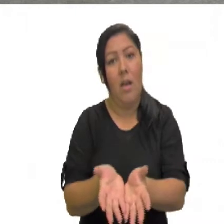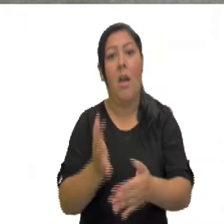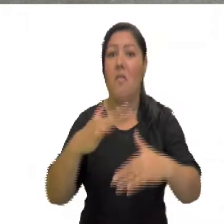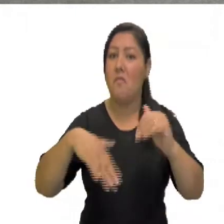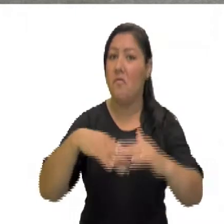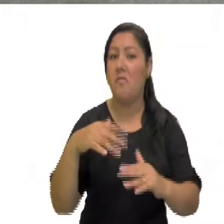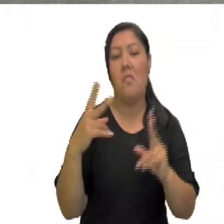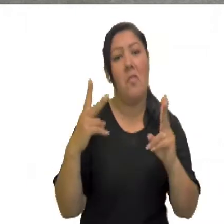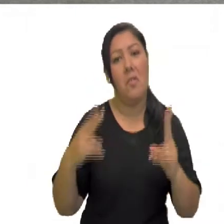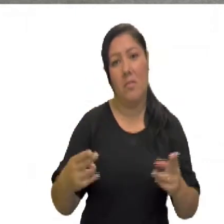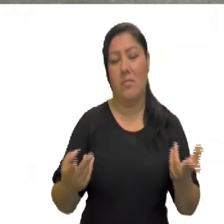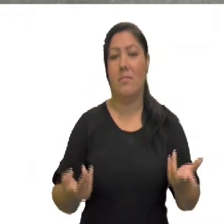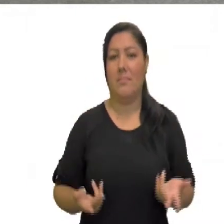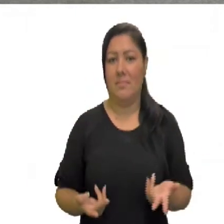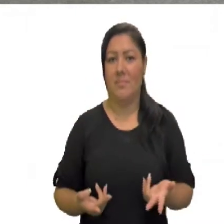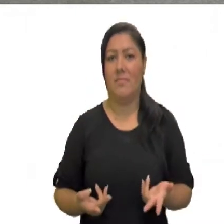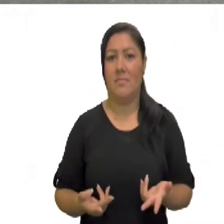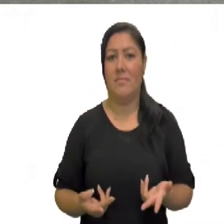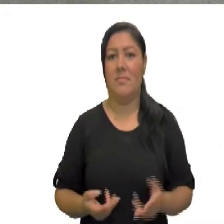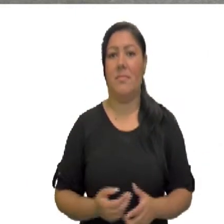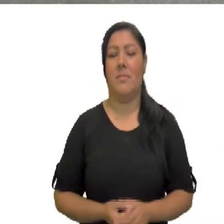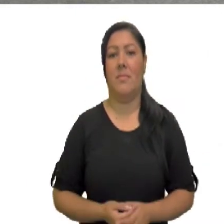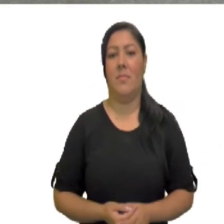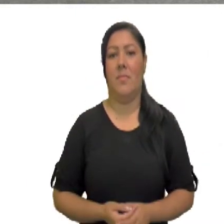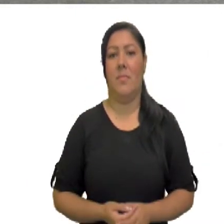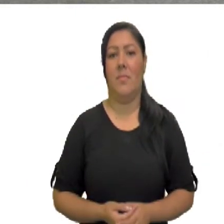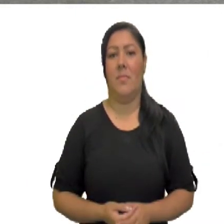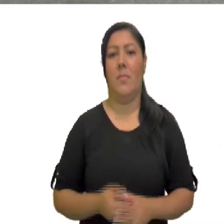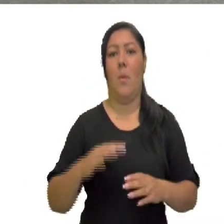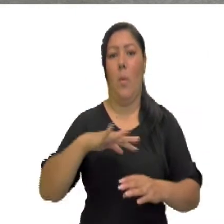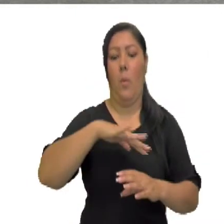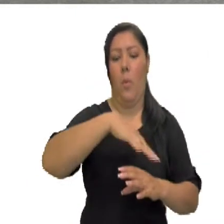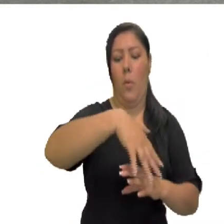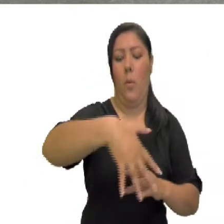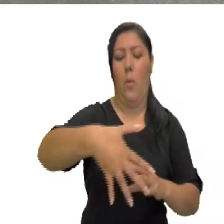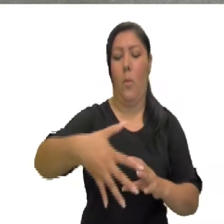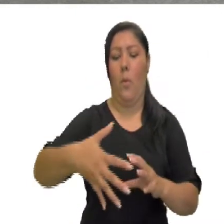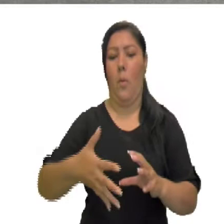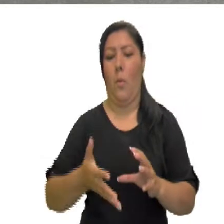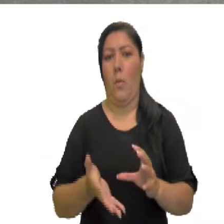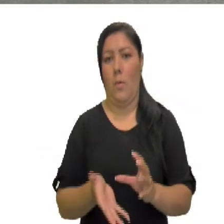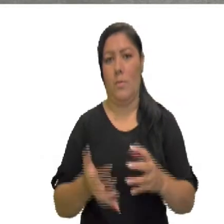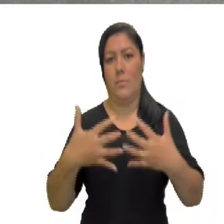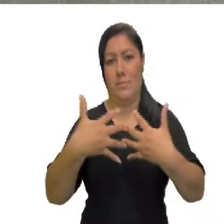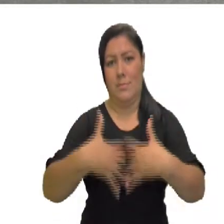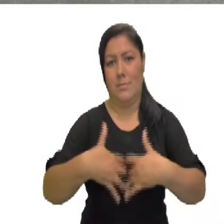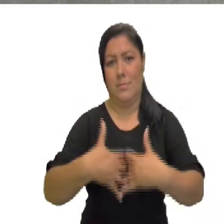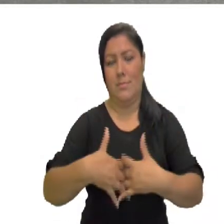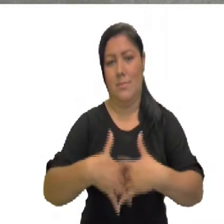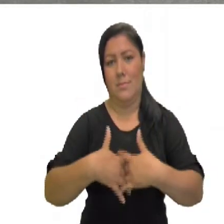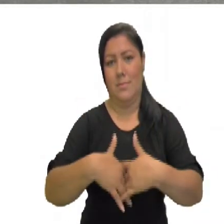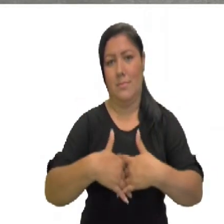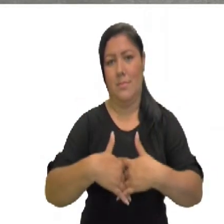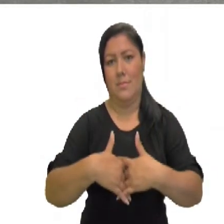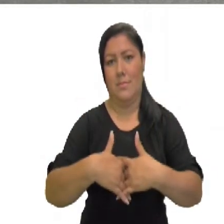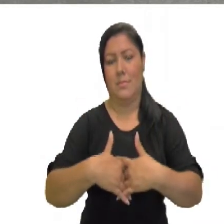dentro. Então, o esqueleto é externo, do lado de fora, e se